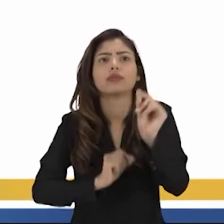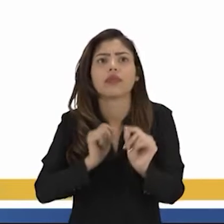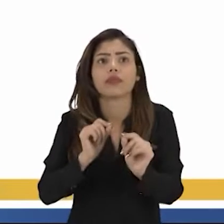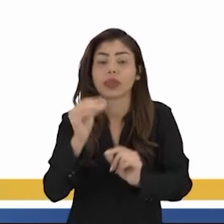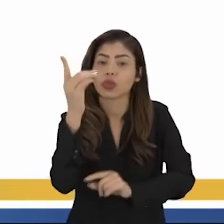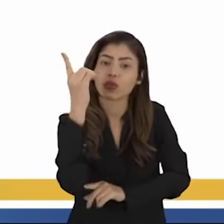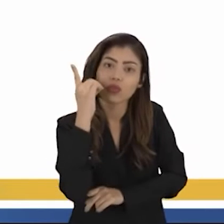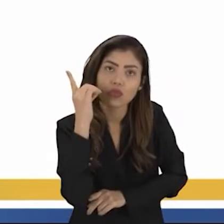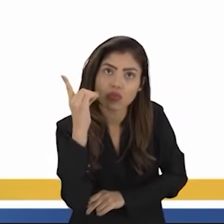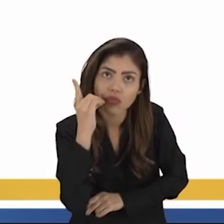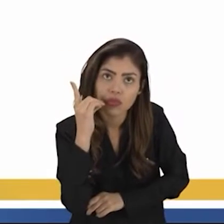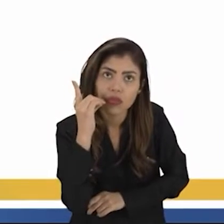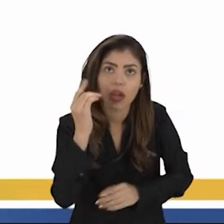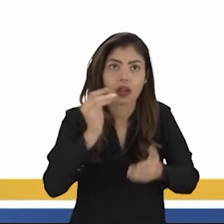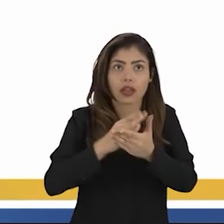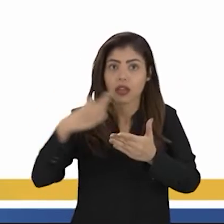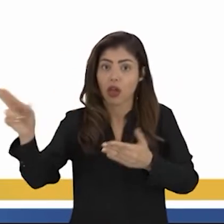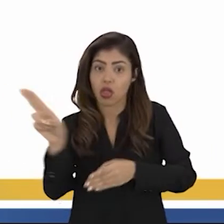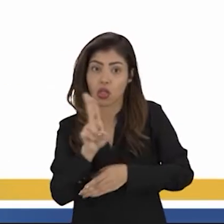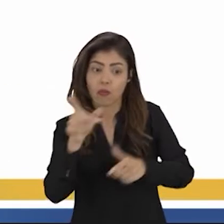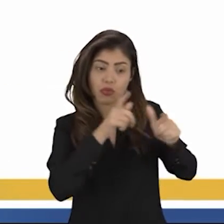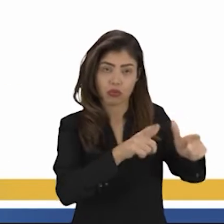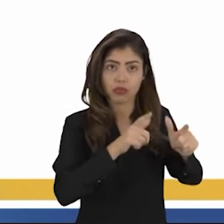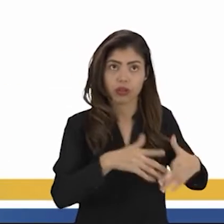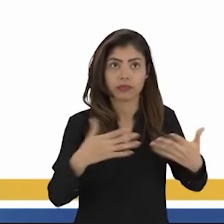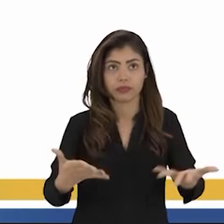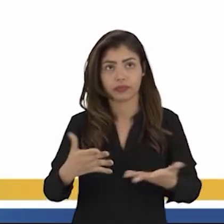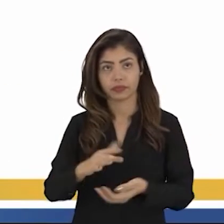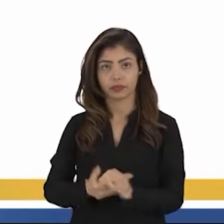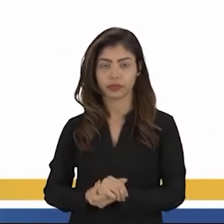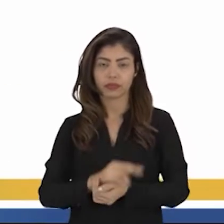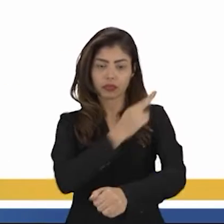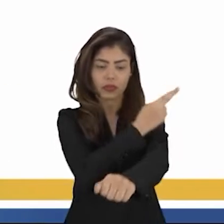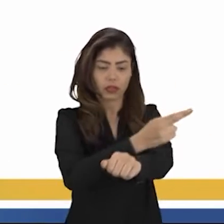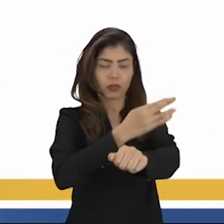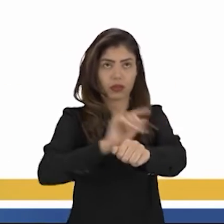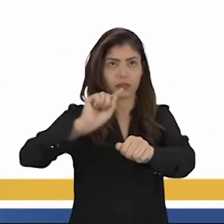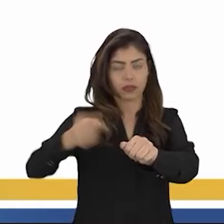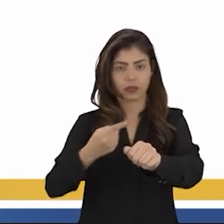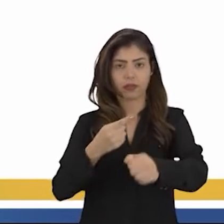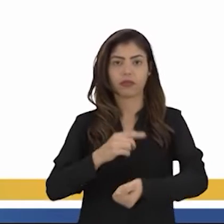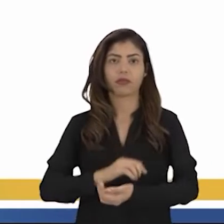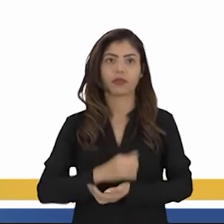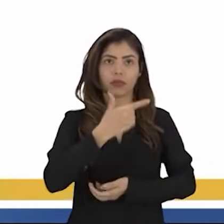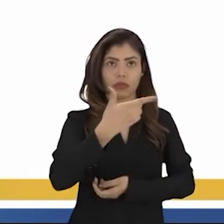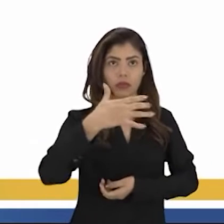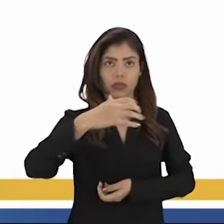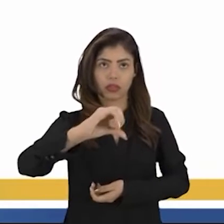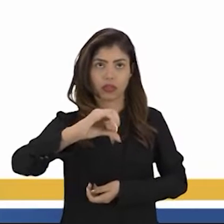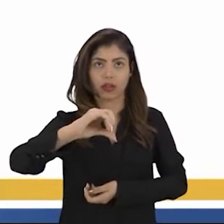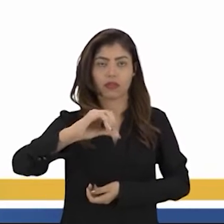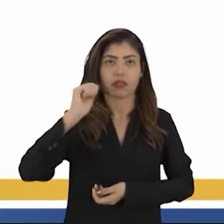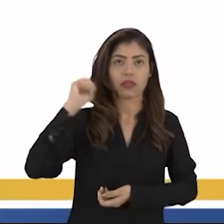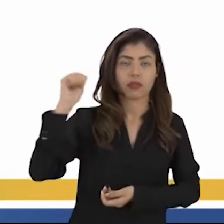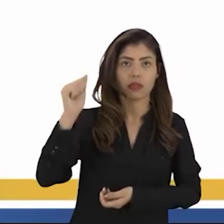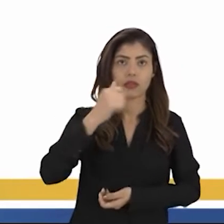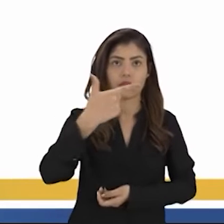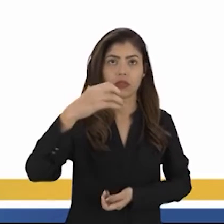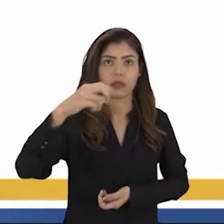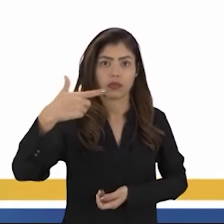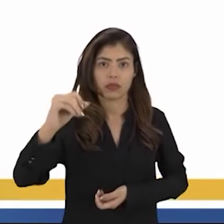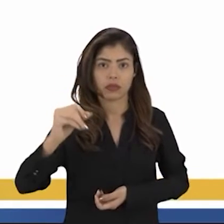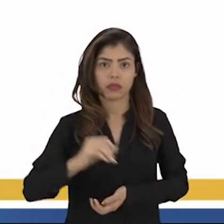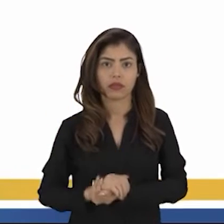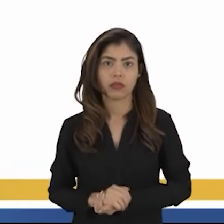nas datas, para separar o nome da localidade. Rio Branco, vírgula, 29 de abril de 2020.